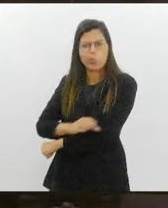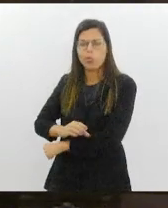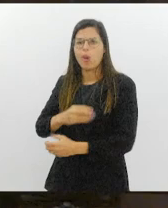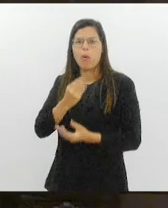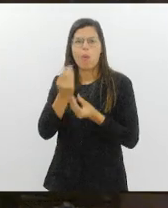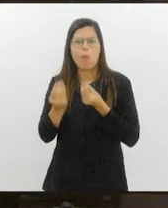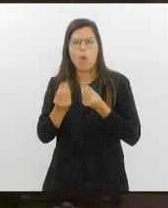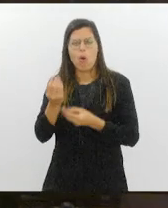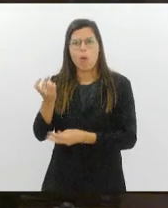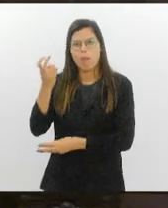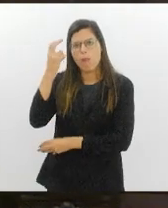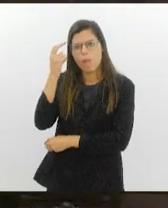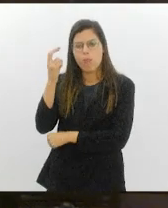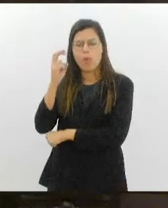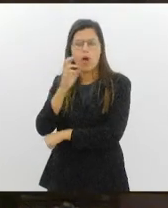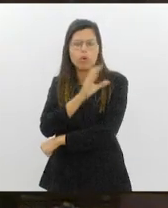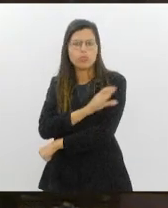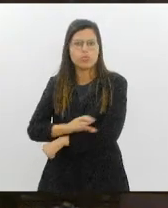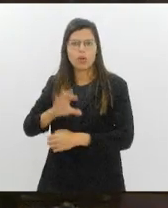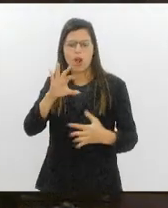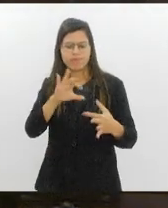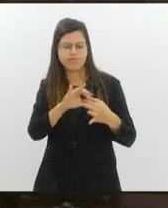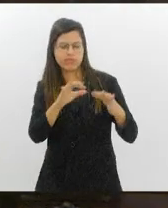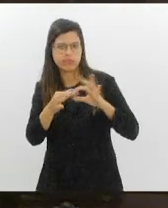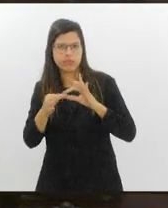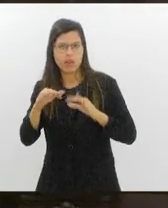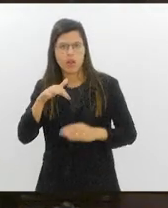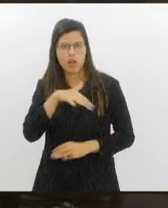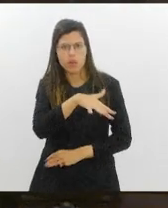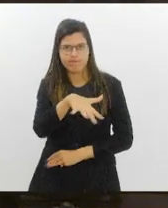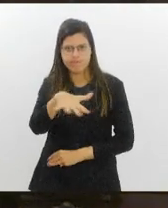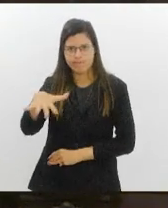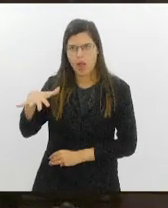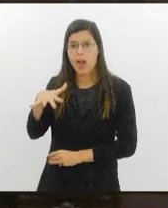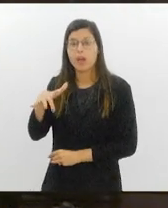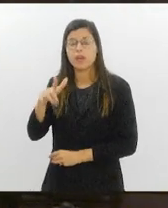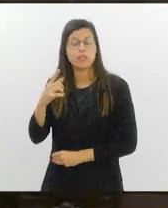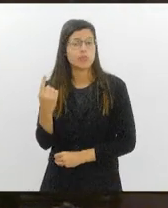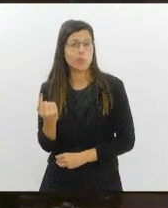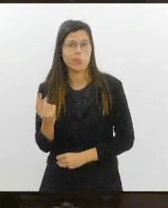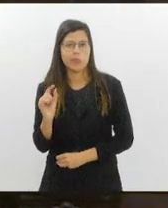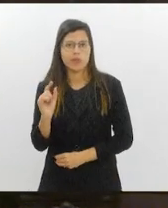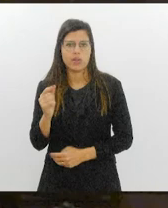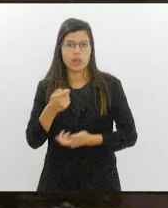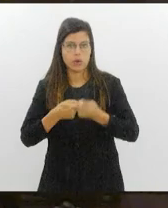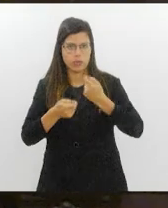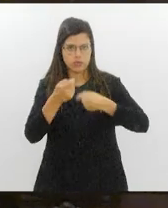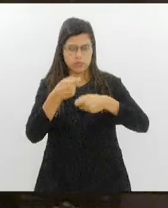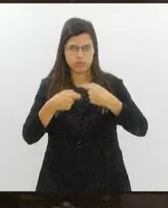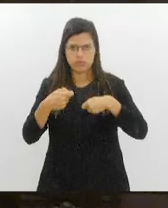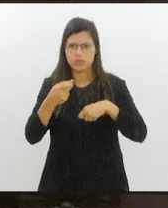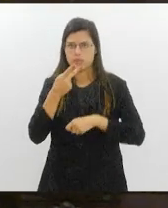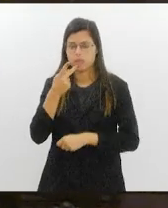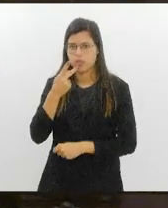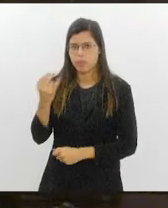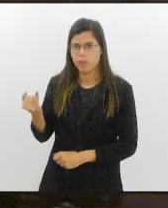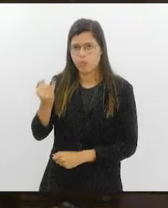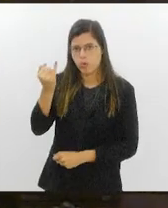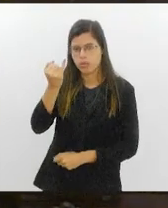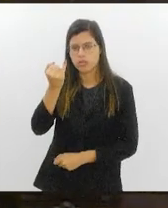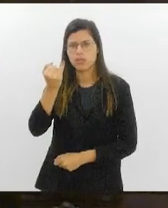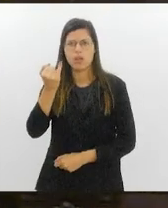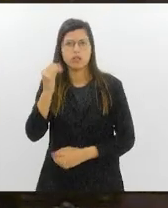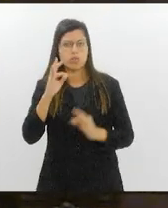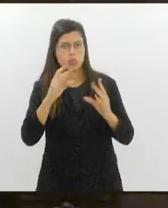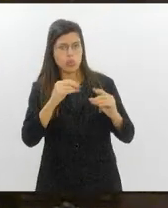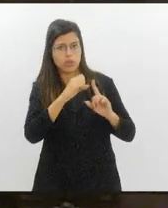mobiliza vários setores, um deles é o setor da economia, né, que a gente fala que é muito importante para a mobilização de toda a sociedade